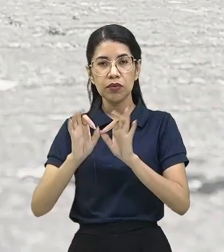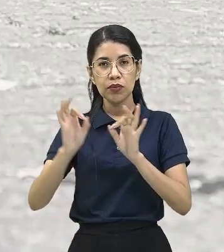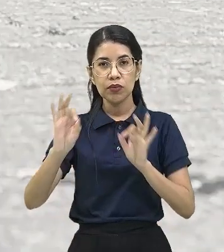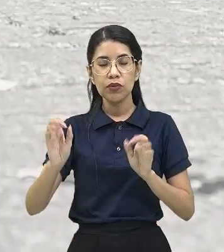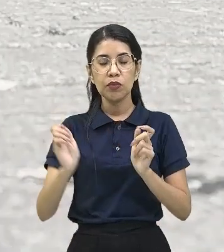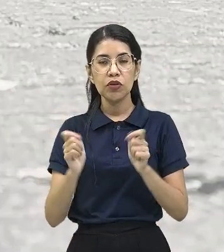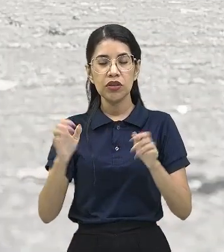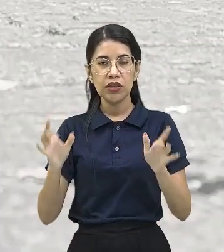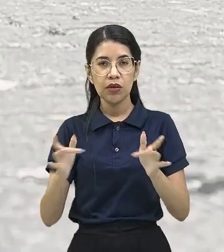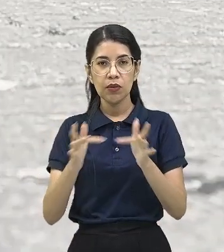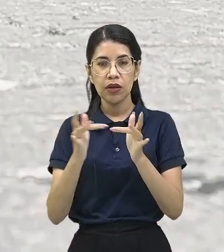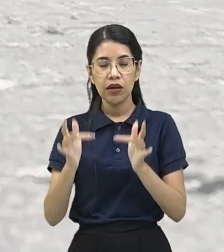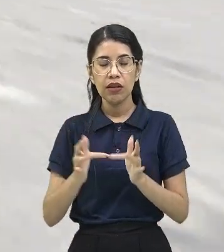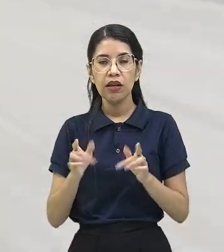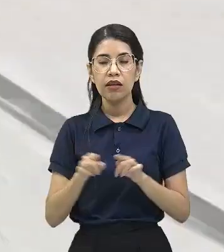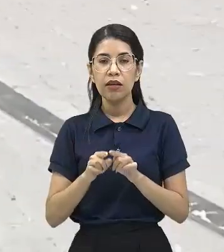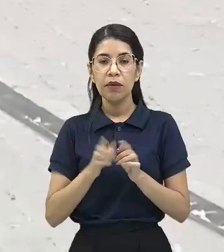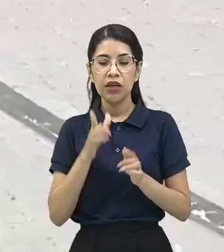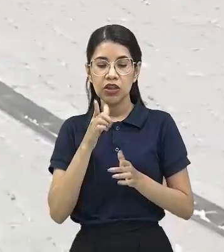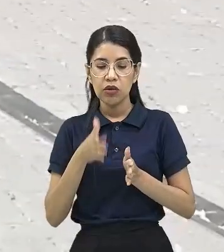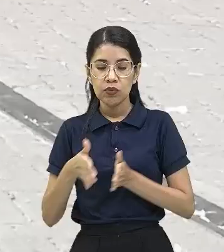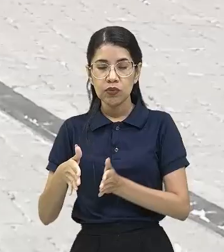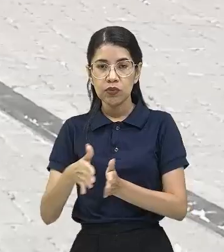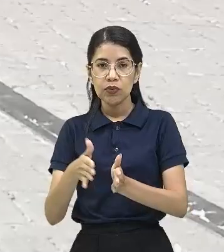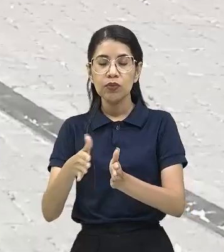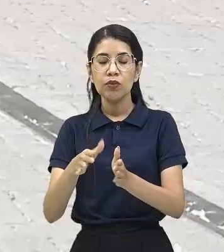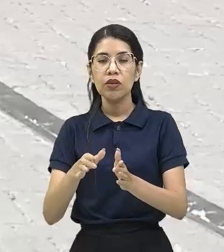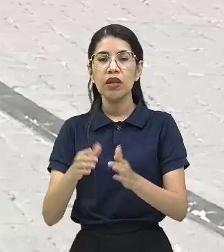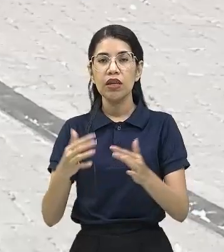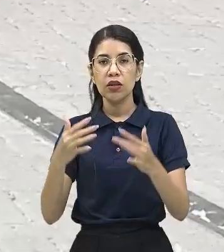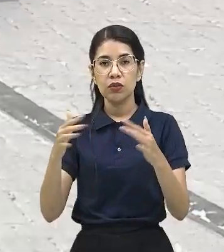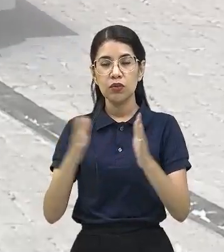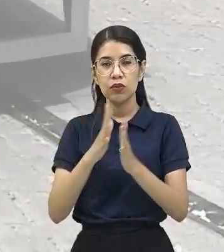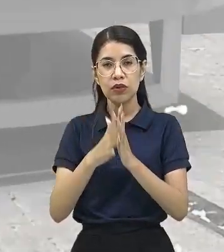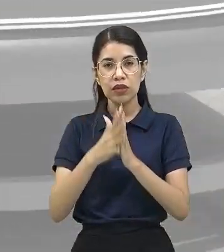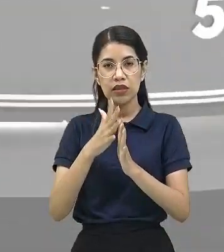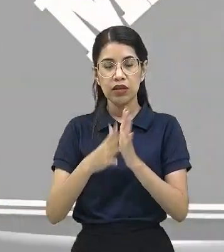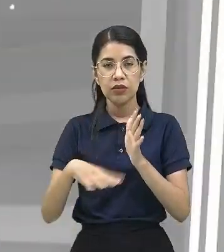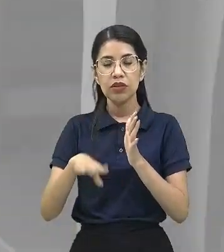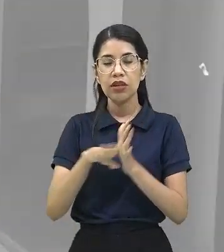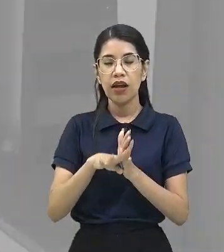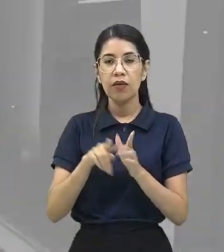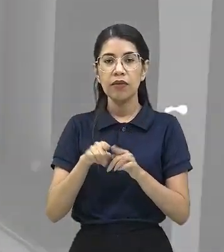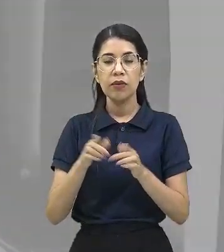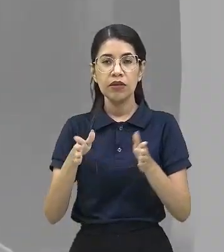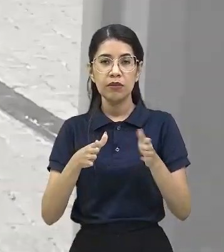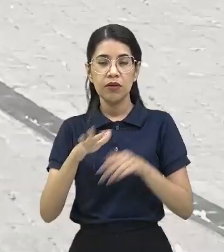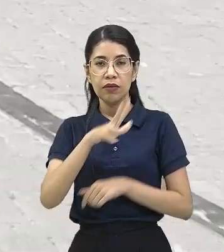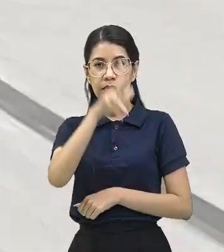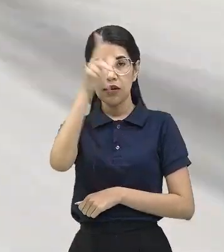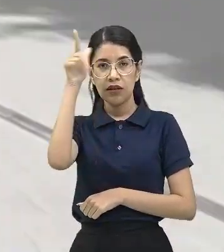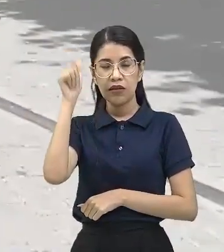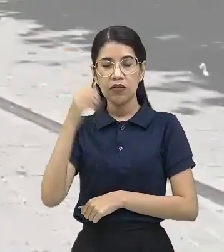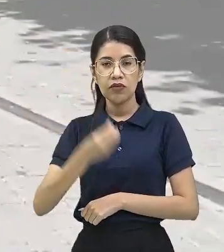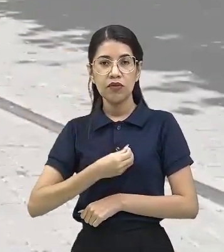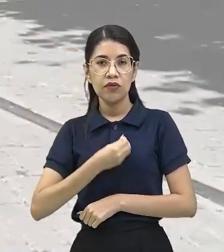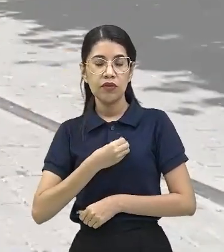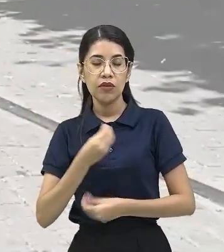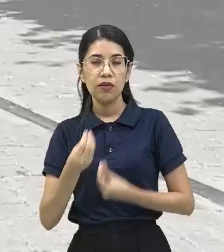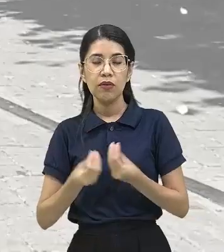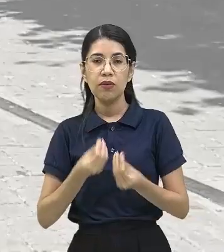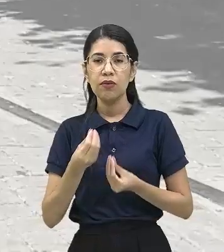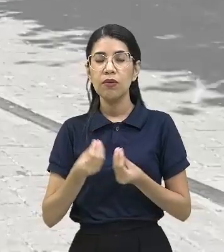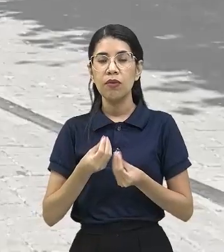onde o trilho passava, claro, ao centro da cidade. Então, nesse momento, Manaus vivenciava um